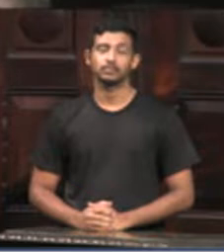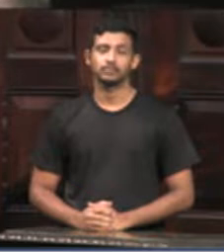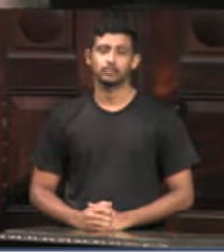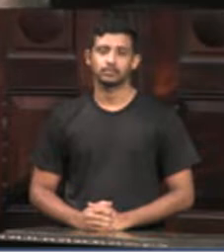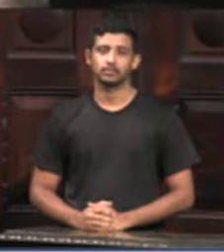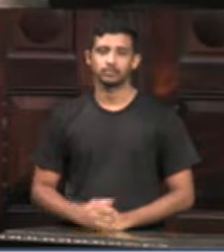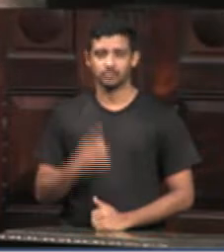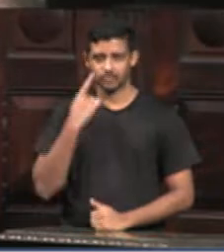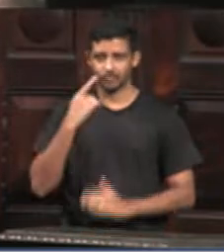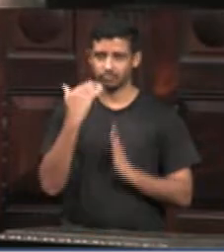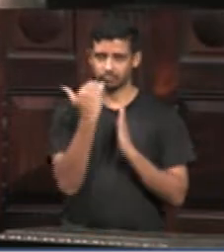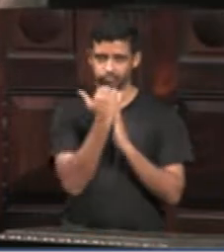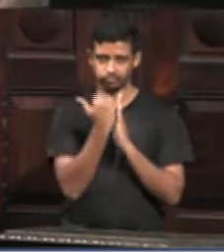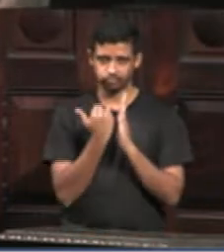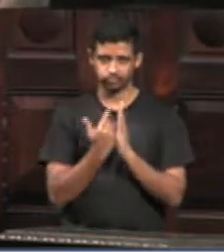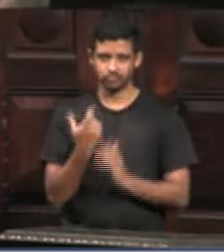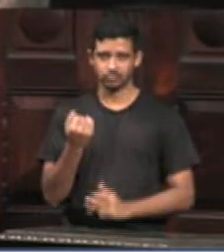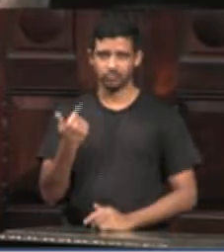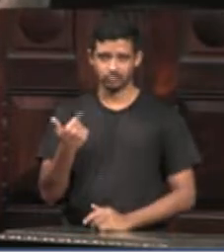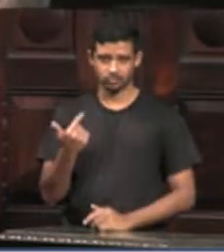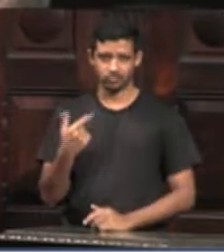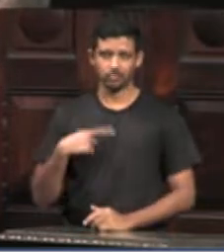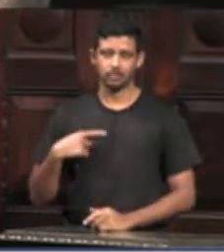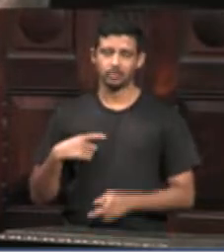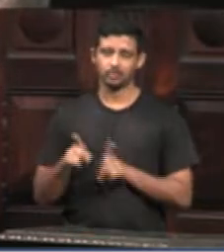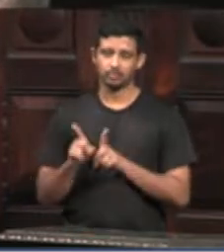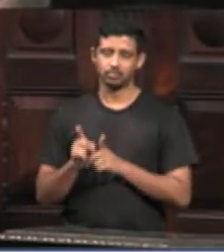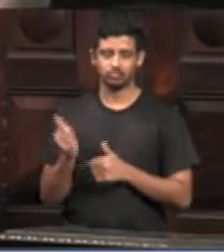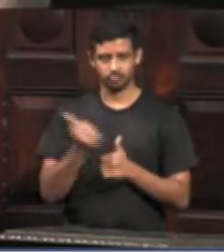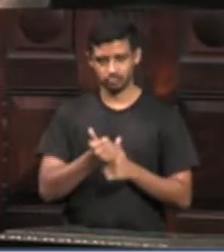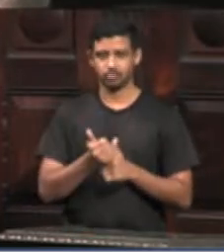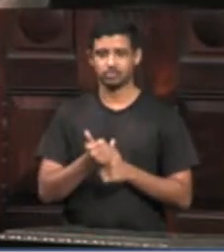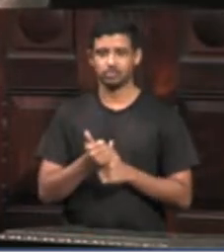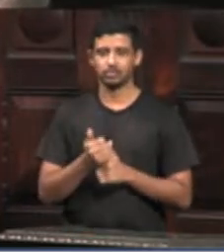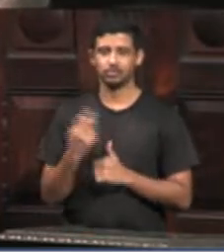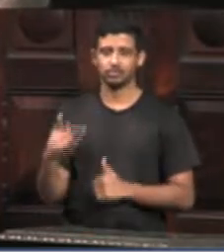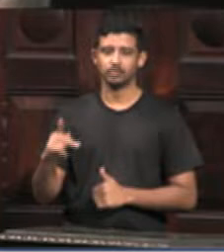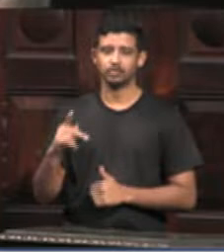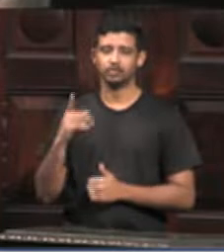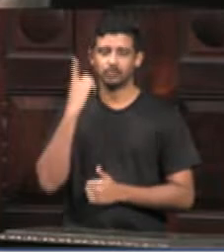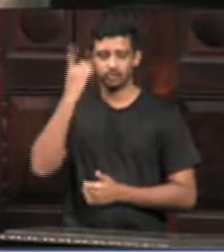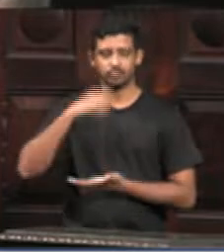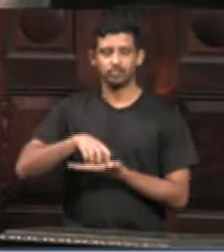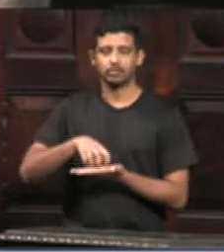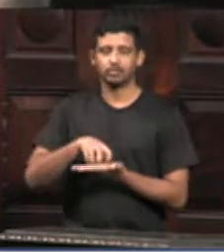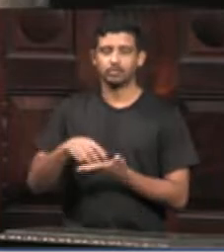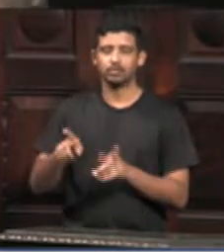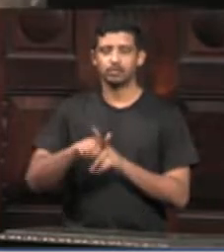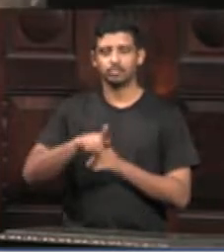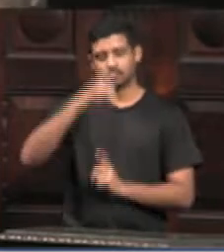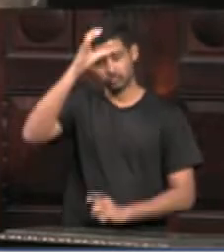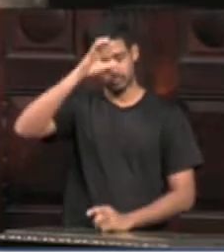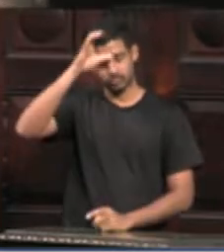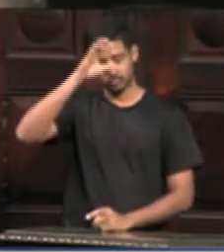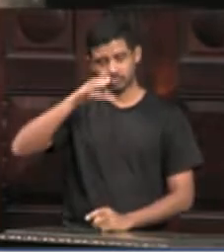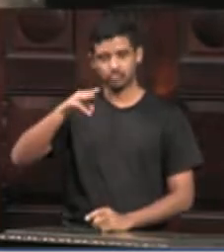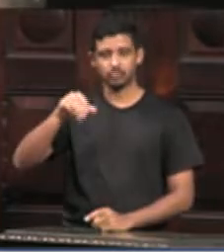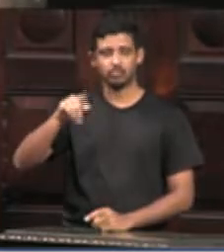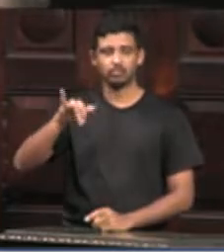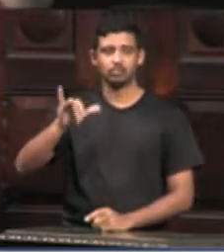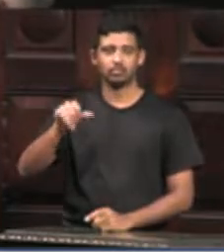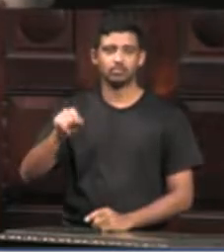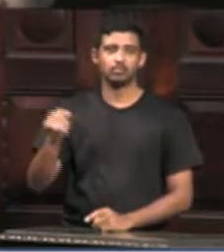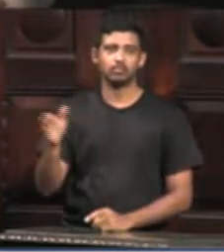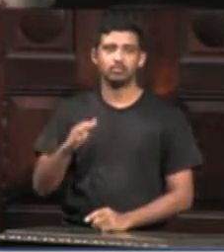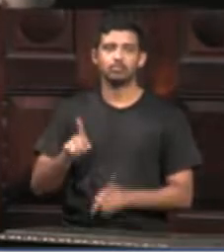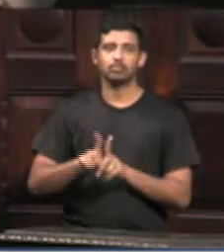Crianças, adolescente do idoso, favorável. De assuntos municipais e desenvolvimento regional, favorável. Relatores, deputado Geraldo Pudim, Tia Ju, Márcia Giovanni, André Lazzaroni, Tia Ju e Eliomar